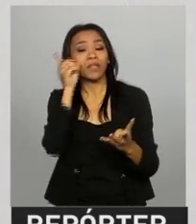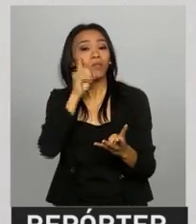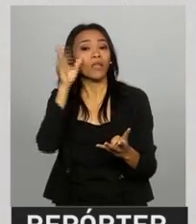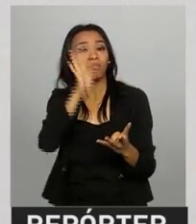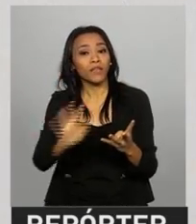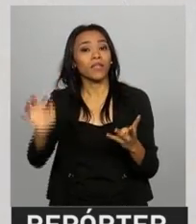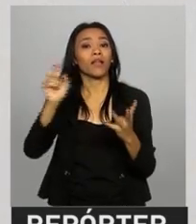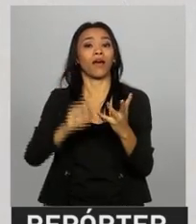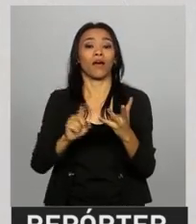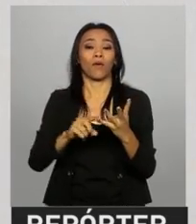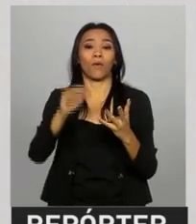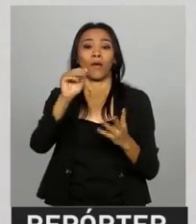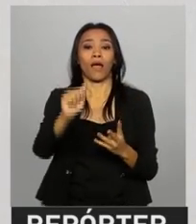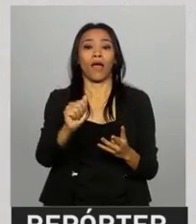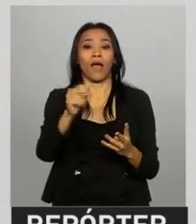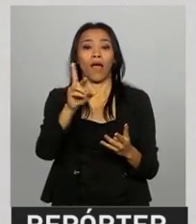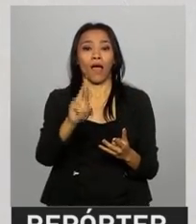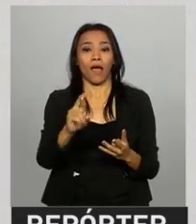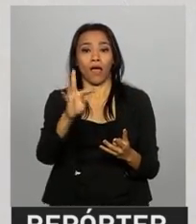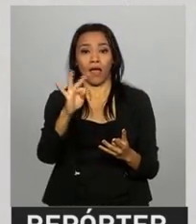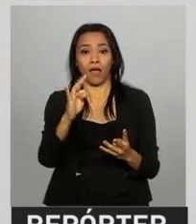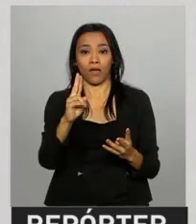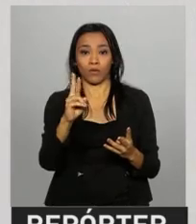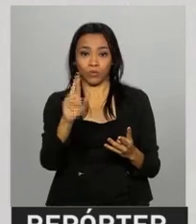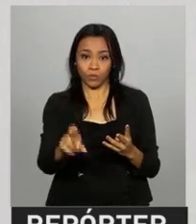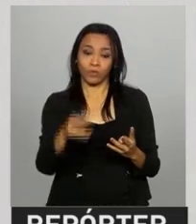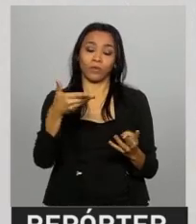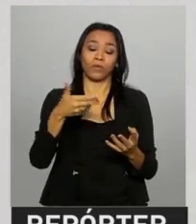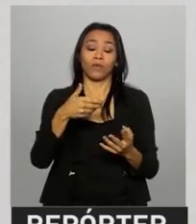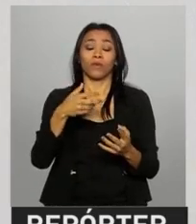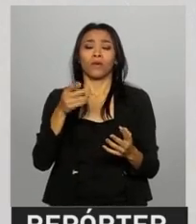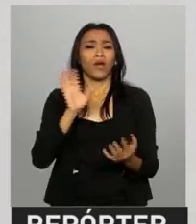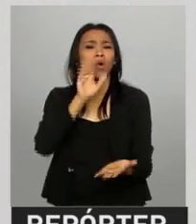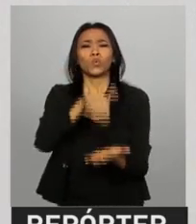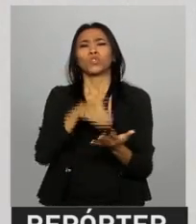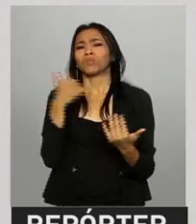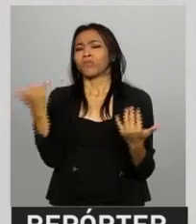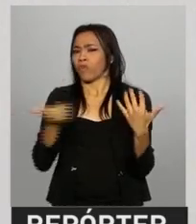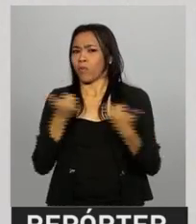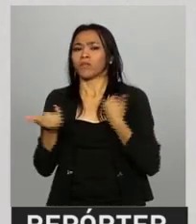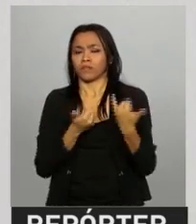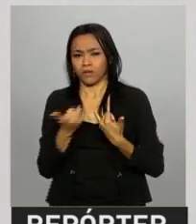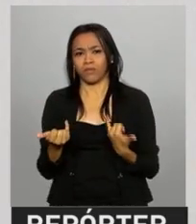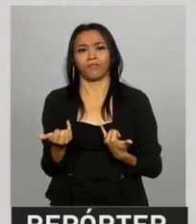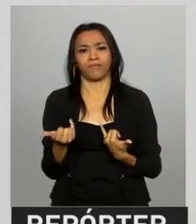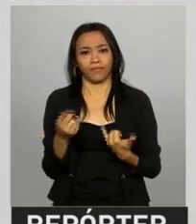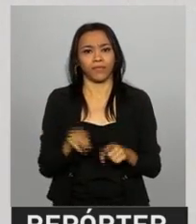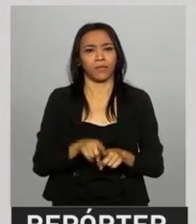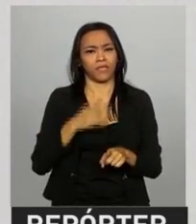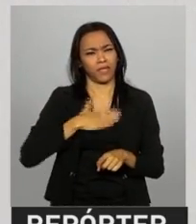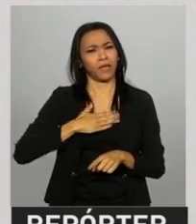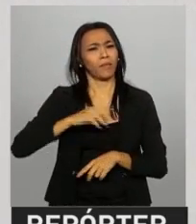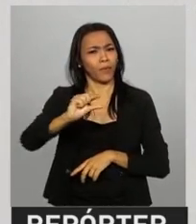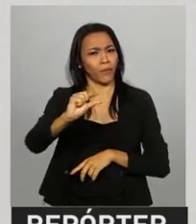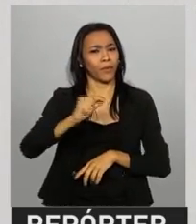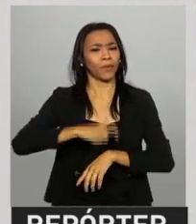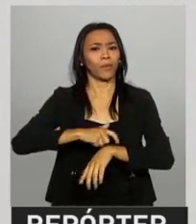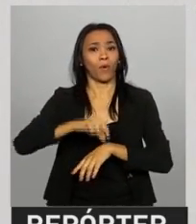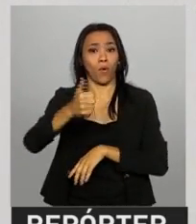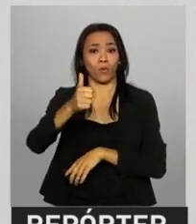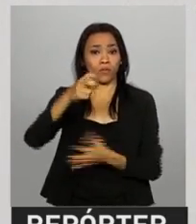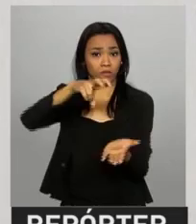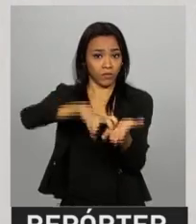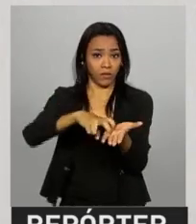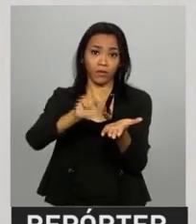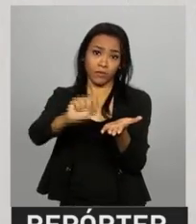do PP de Alagoas. E, Daniele, uma última informação aqui do Palácio do Planalto: está prevista para daqui a pouco, às 11 horas da